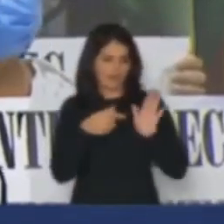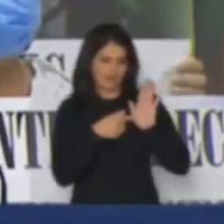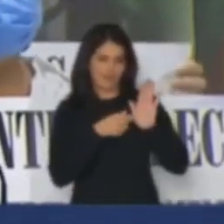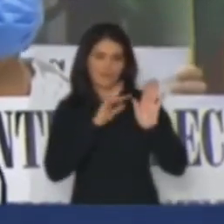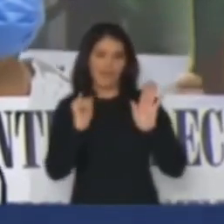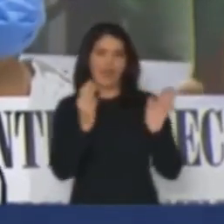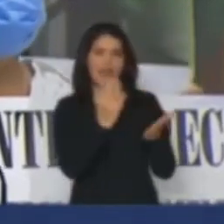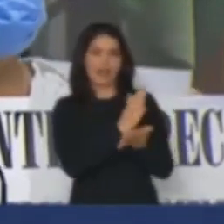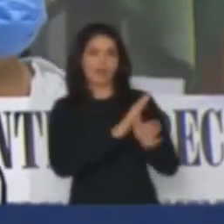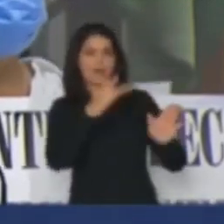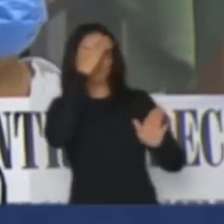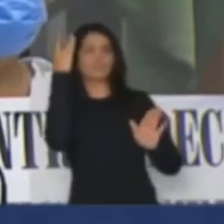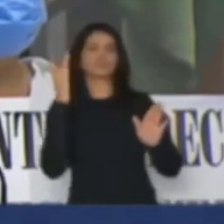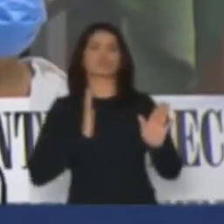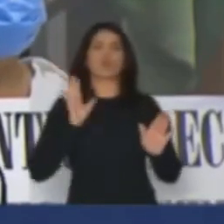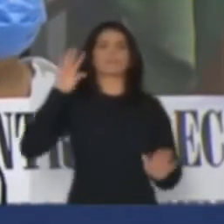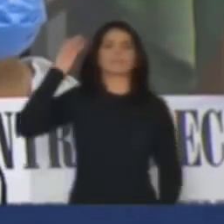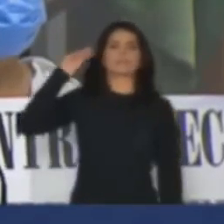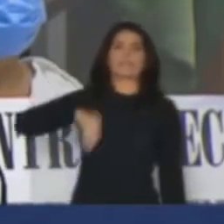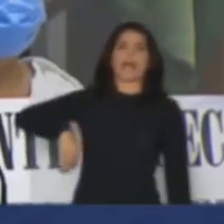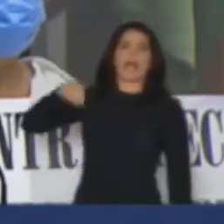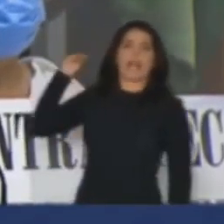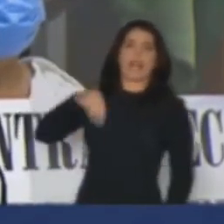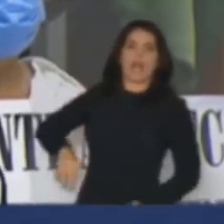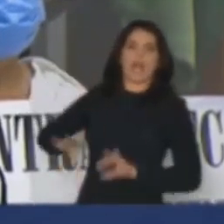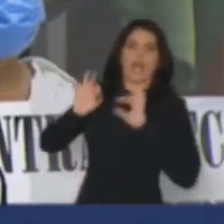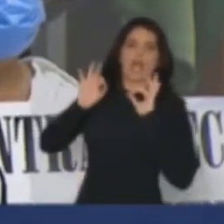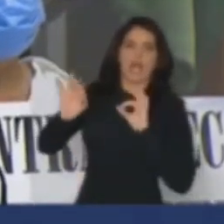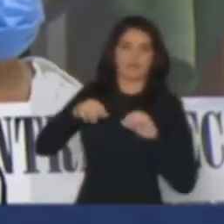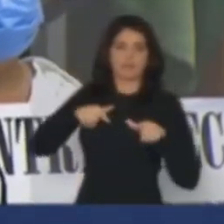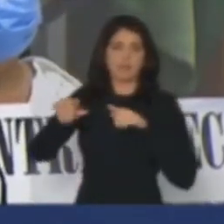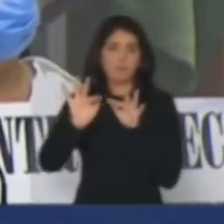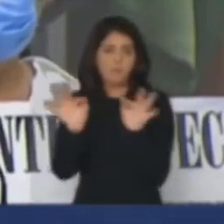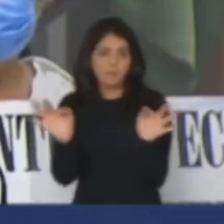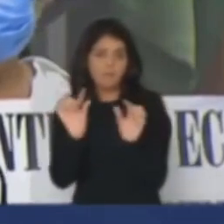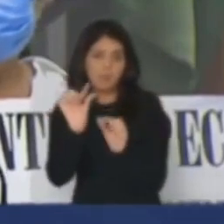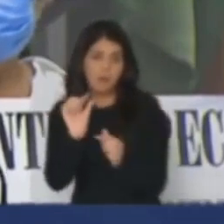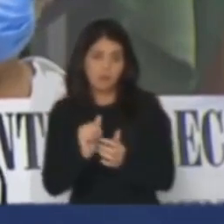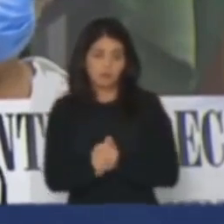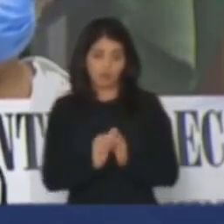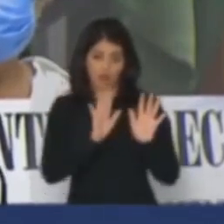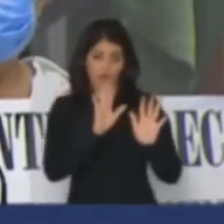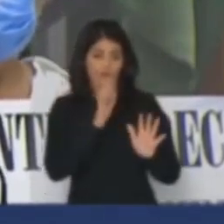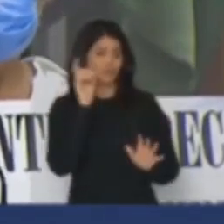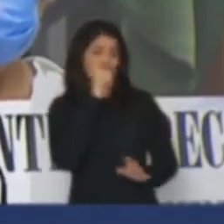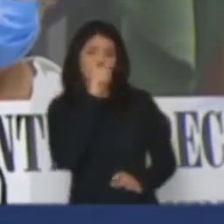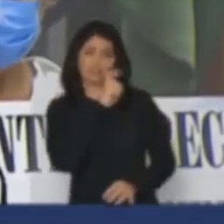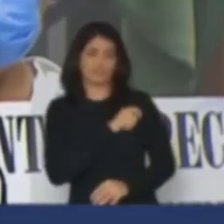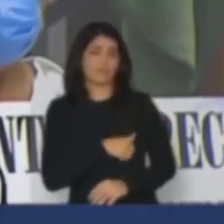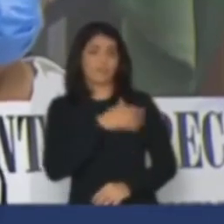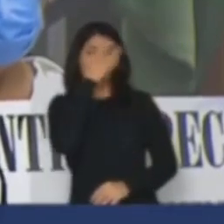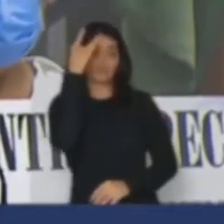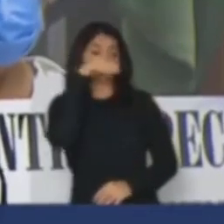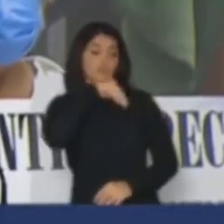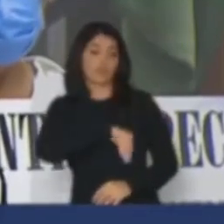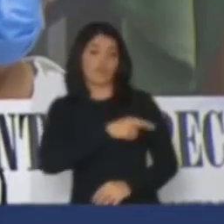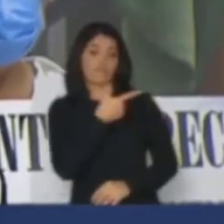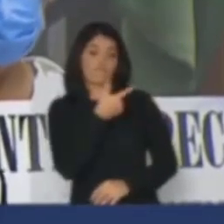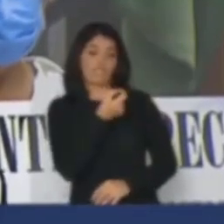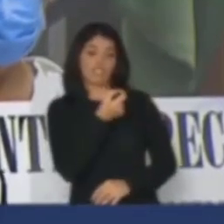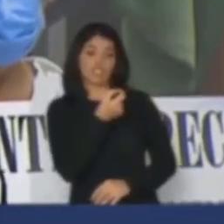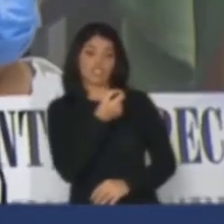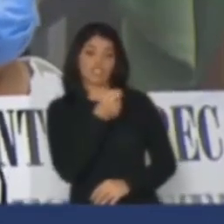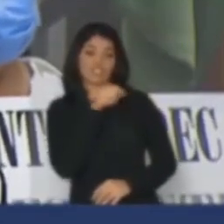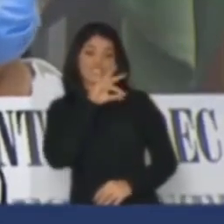marajás. Mentira! Quem ganha até 20 salários mínimos, acima de 20 salários mínimos no serviço público,